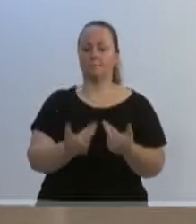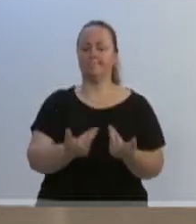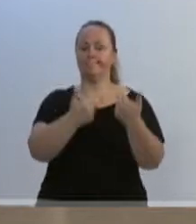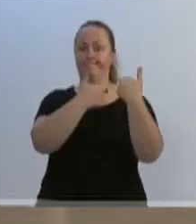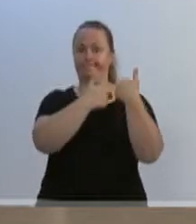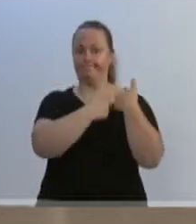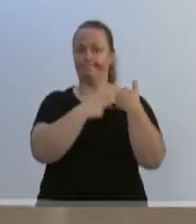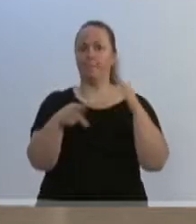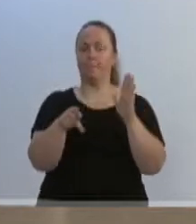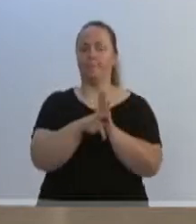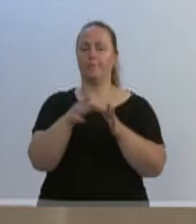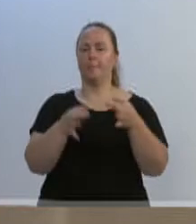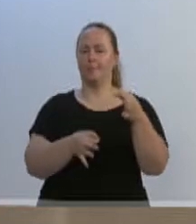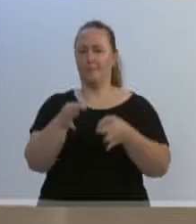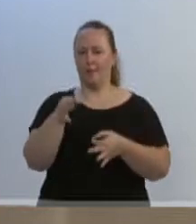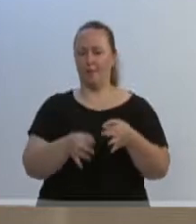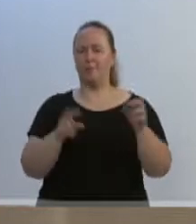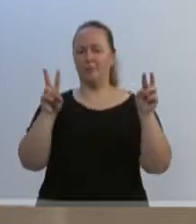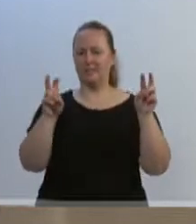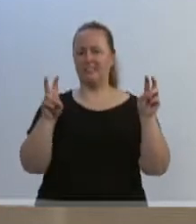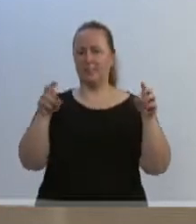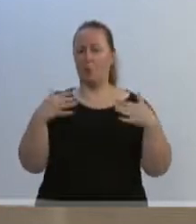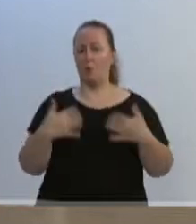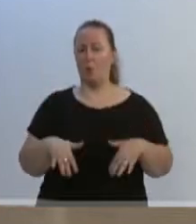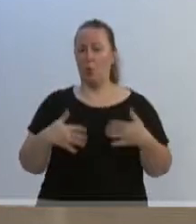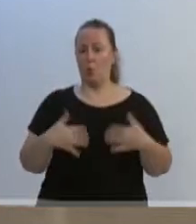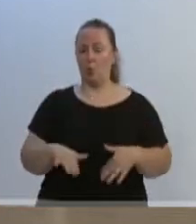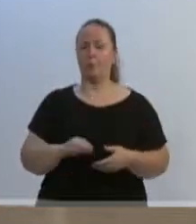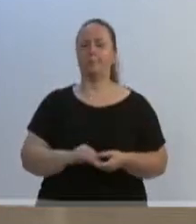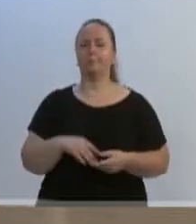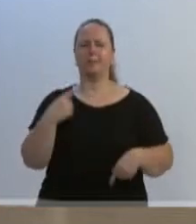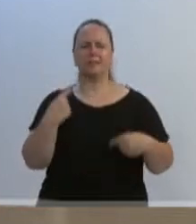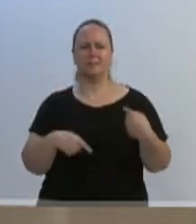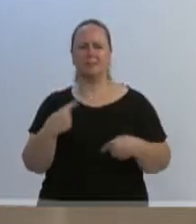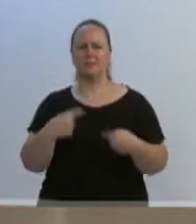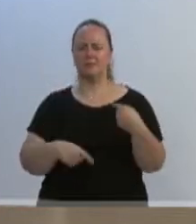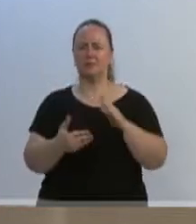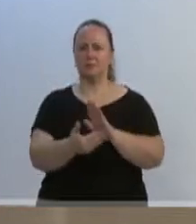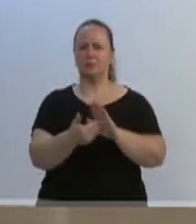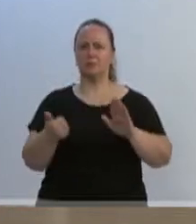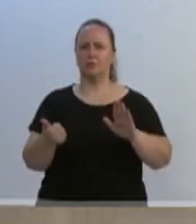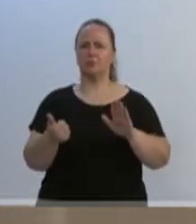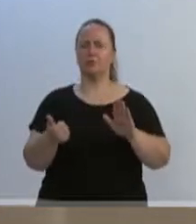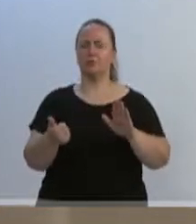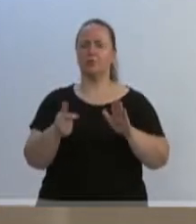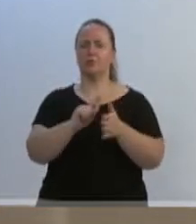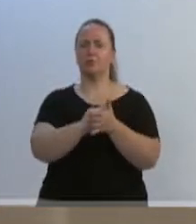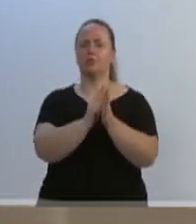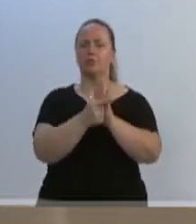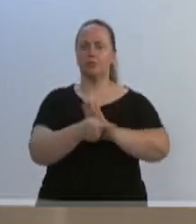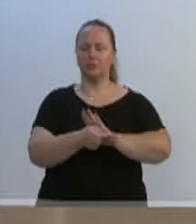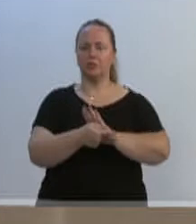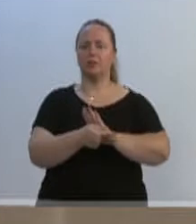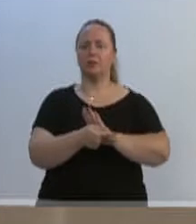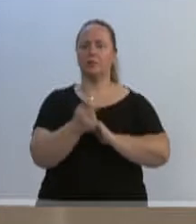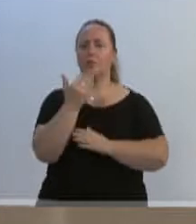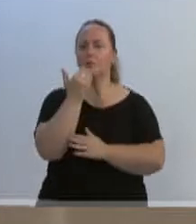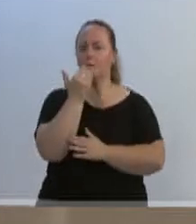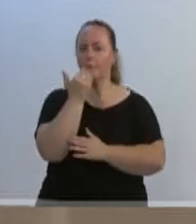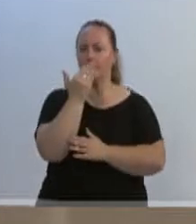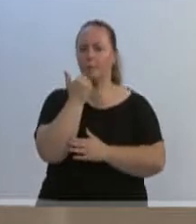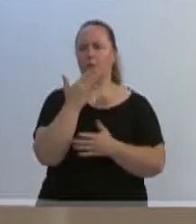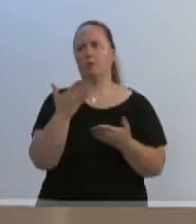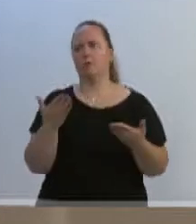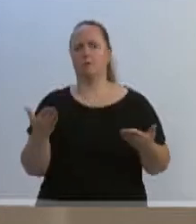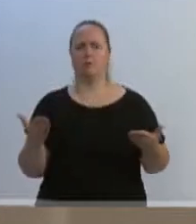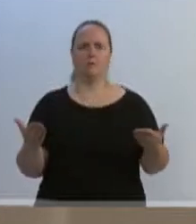responsabilização no judiciário. Então, é um assunto muito grande. Quando tivemos a discussão nessa casa, se tirou até a expressão gênero alimentício, e aí, né, vamos